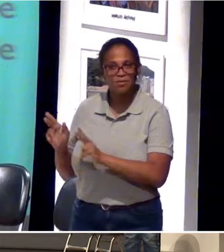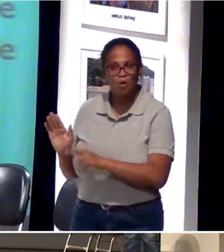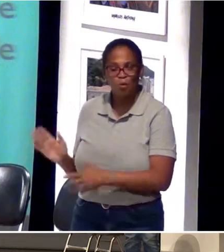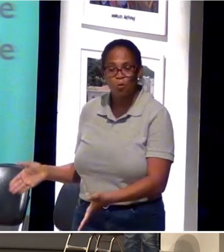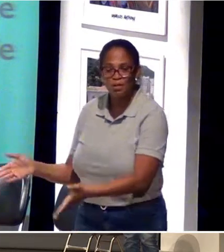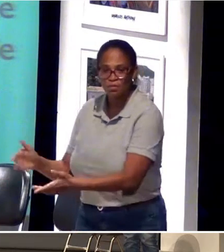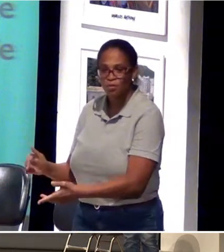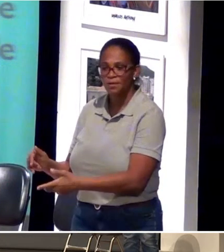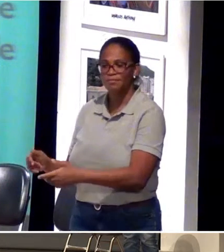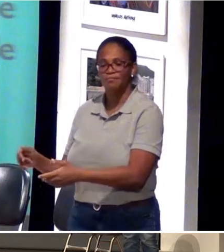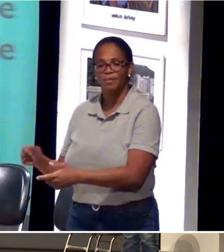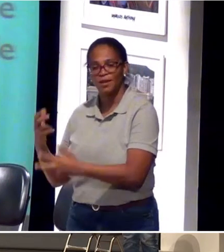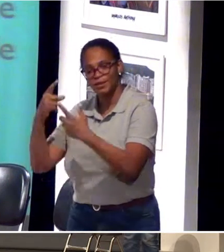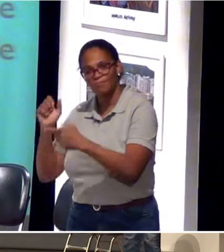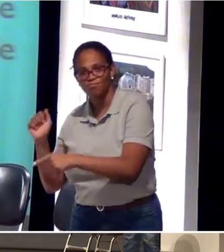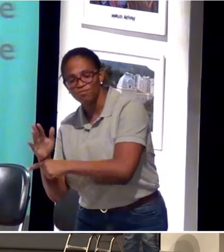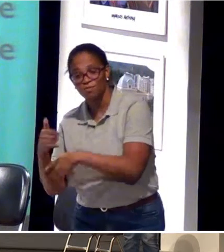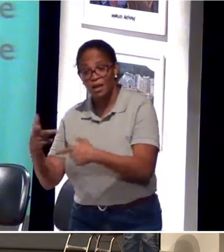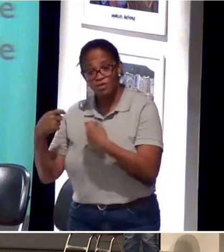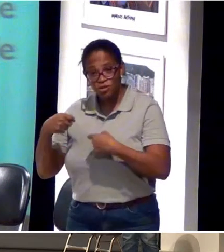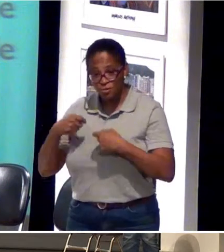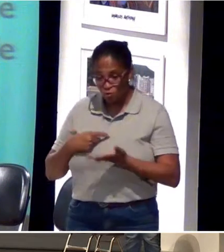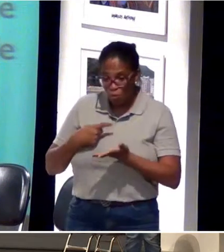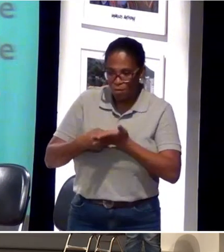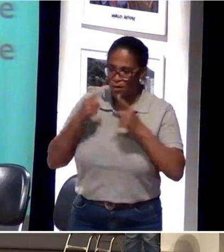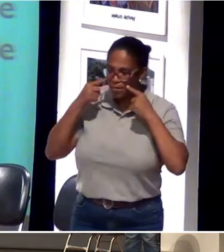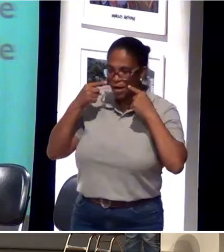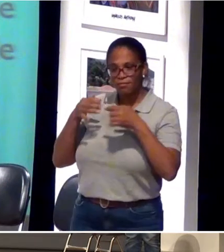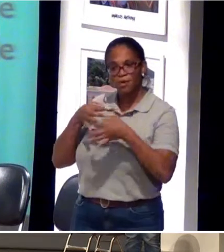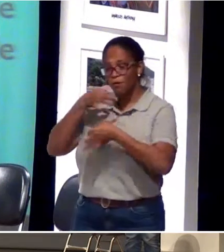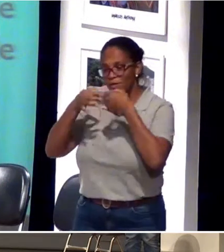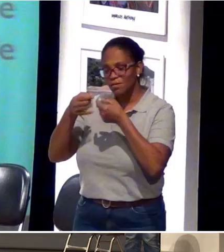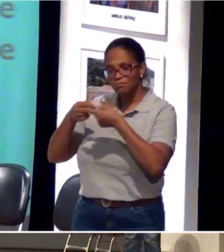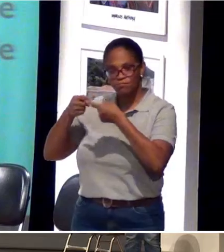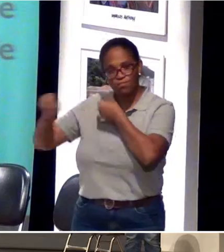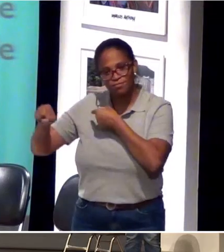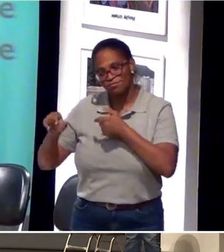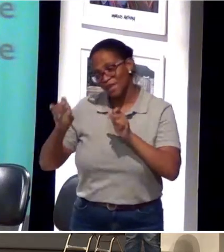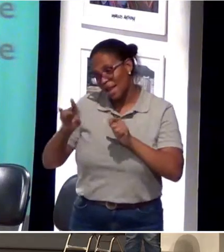comprometer para romper com esse olhar. Eu acho que é isso. Tá bom.